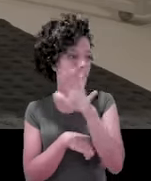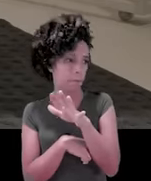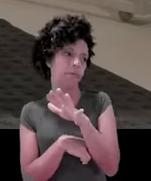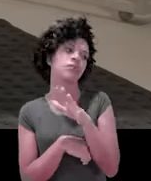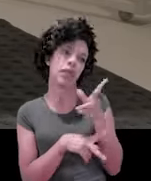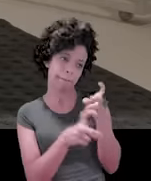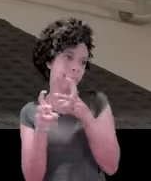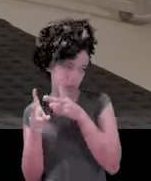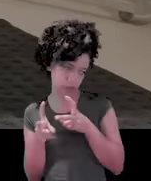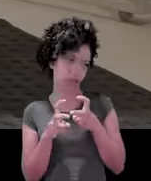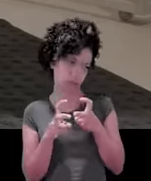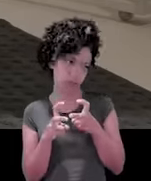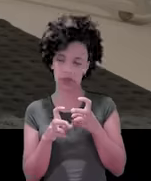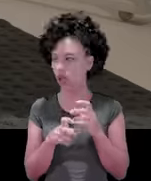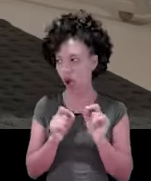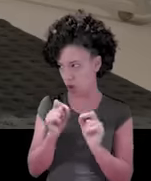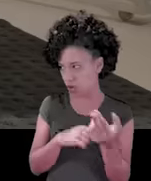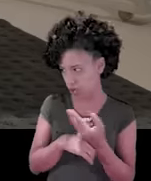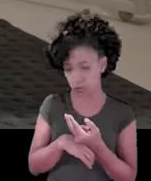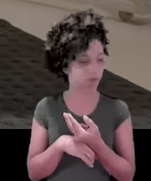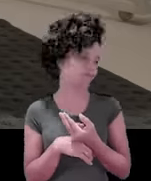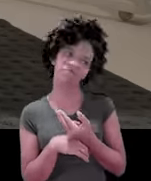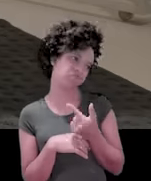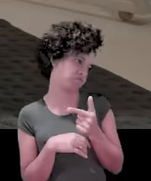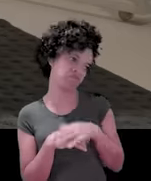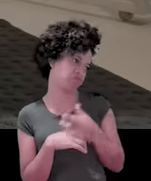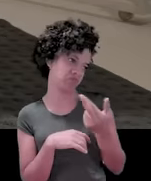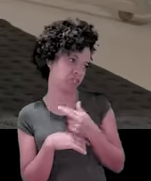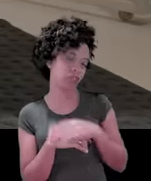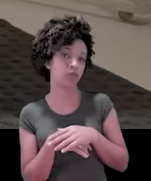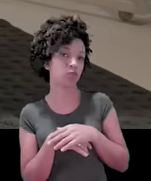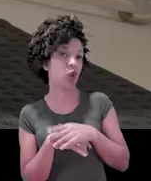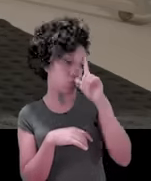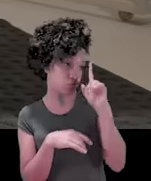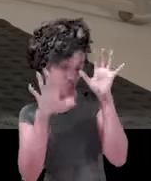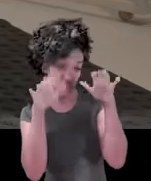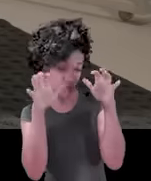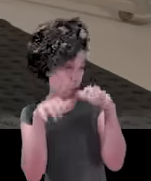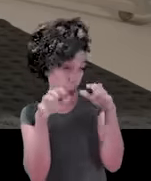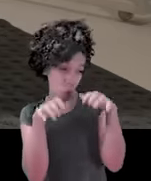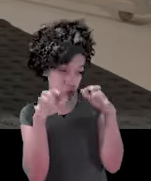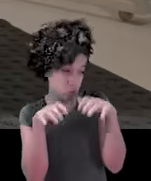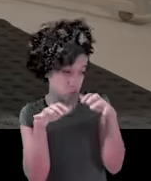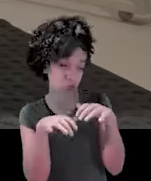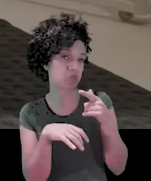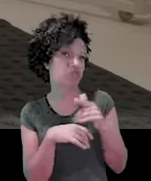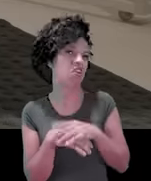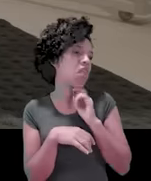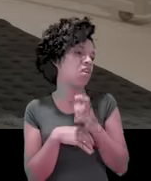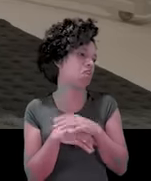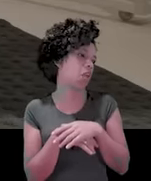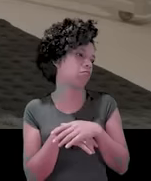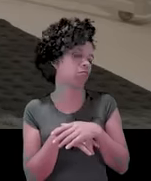assinantes dentro de uma igreja até meio ambiente respondeu naquele dia no dia chuvoso eu prometi não tinha ninguém voando ali na